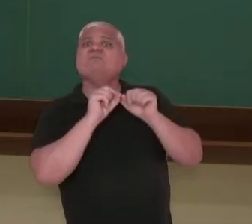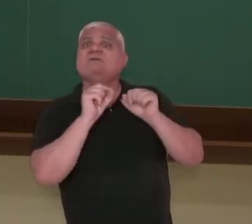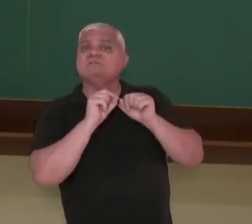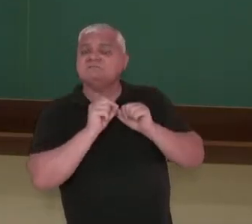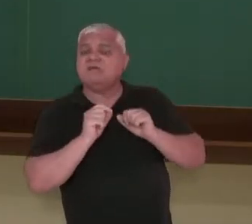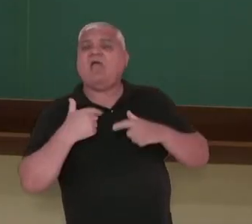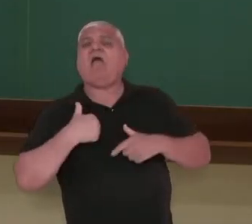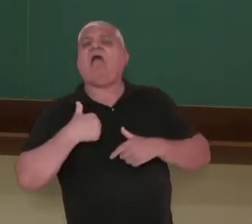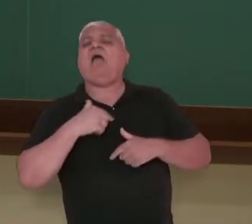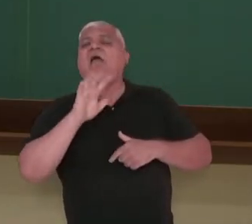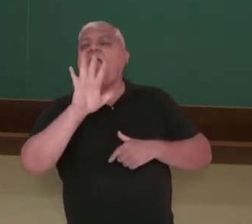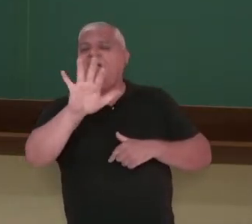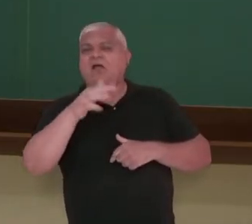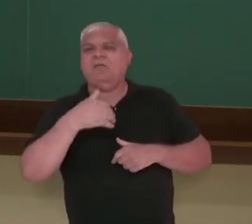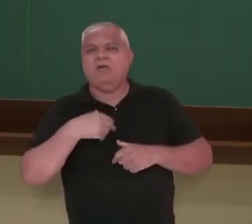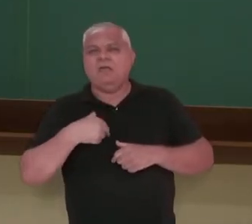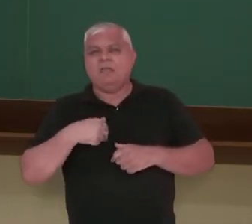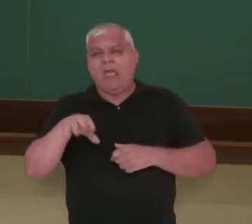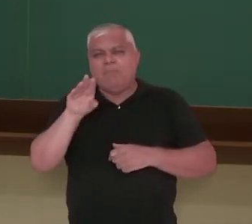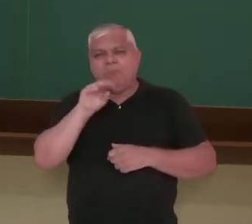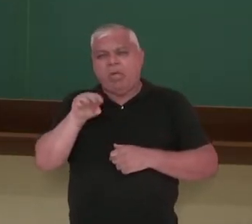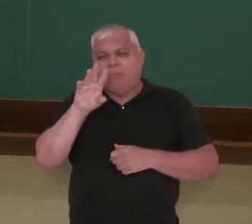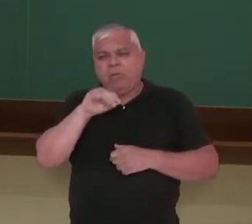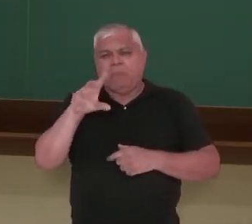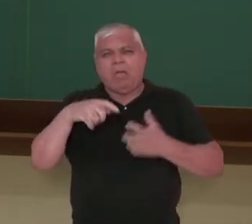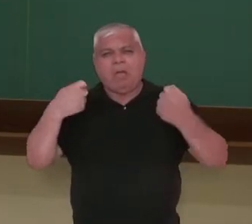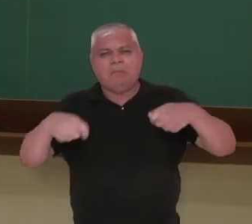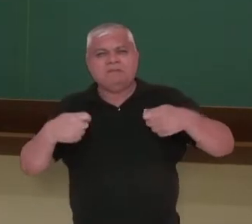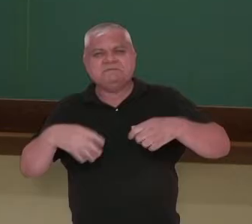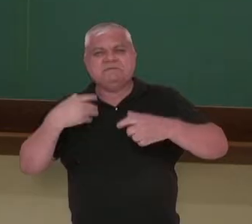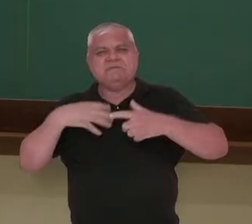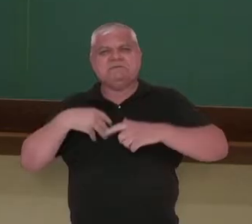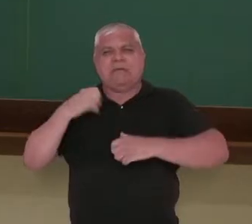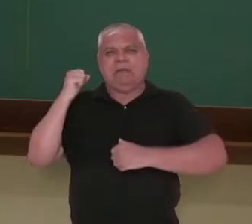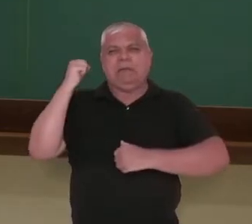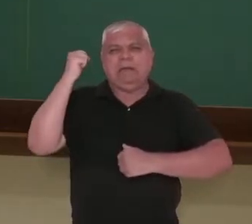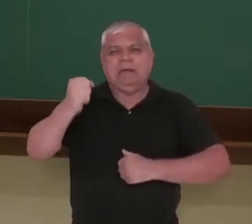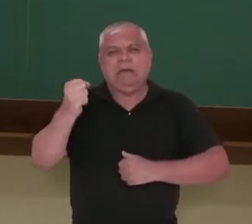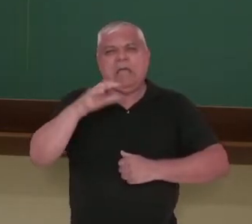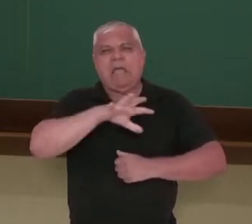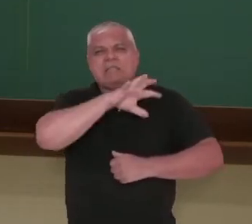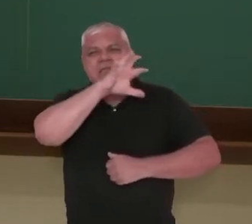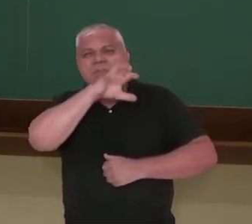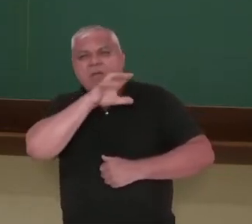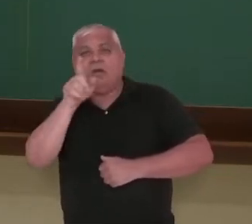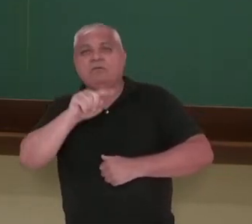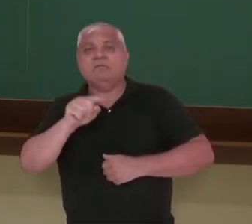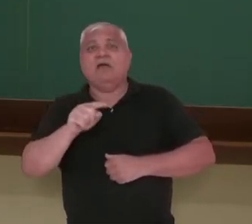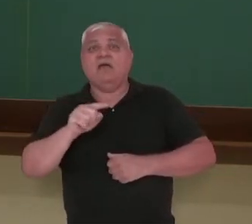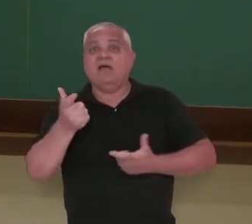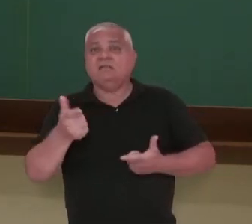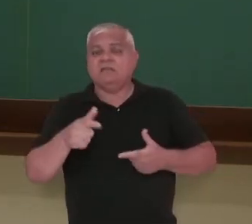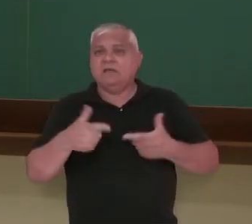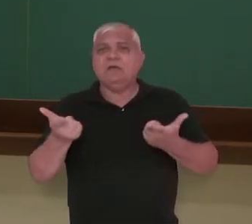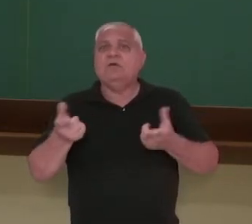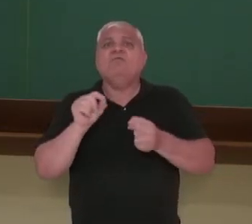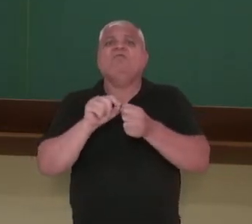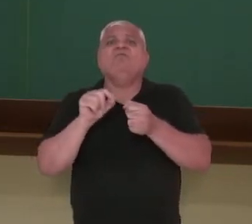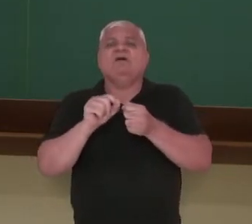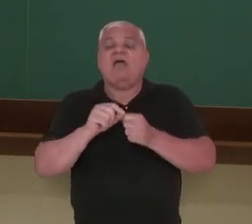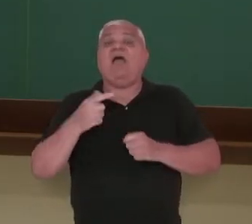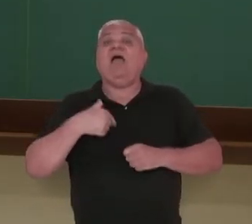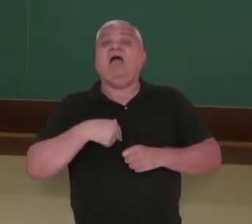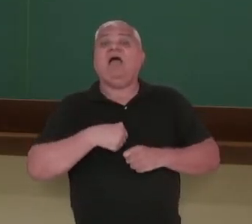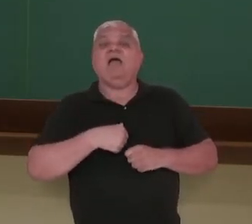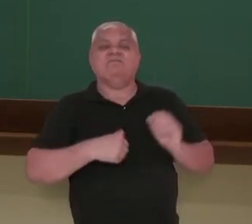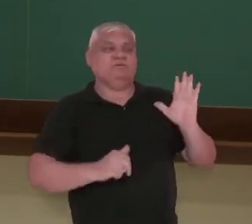lugar de eu falar para a pessoa que a gente precisa caçar um animal, que eu mostro, ó, nós temos que caçar um animal, o que eu vou fazer? Eu vou desenhar um